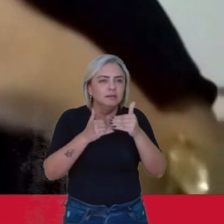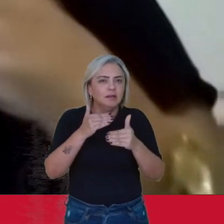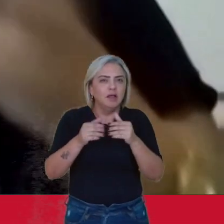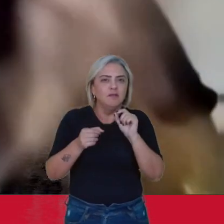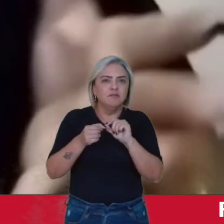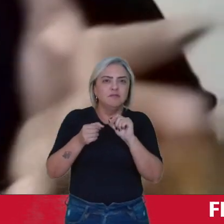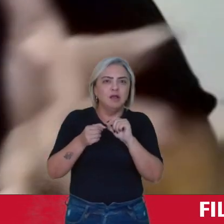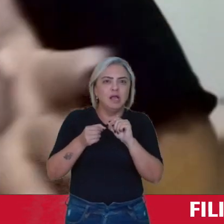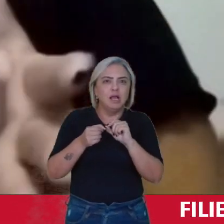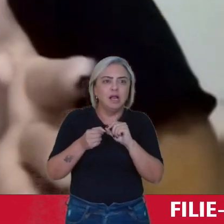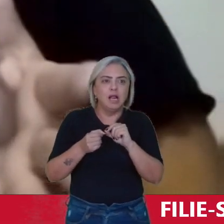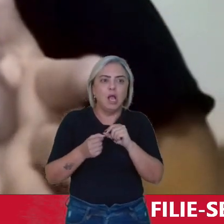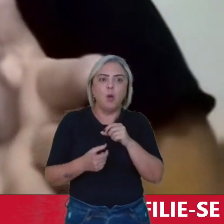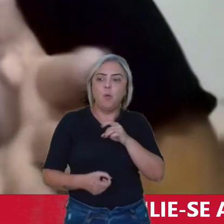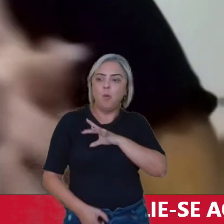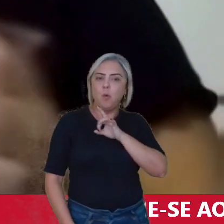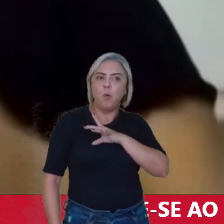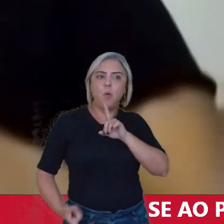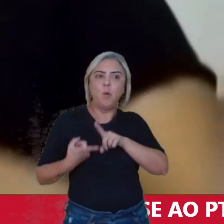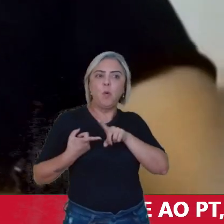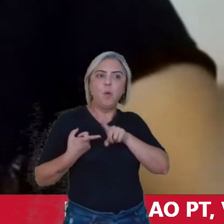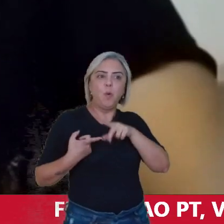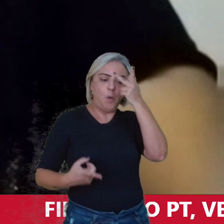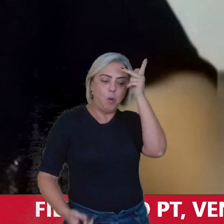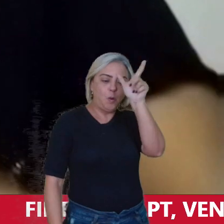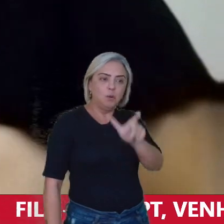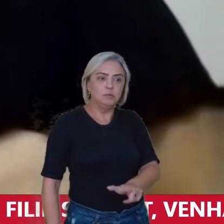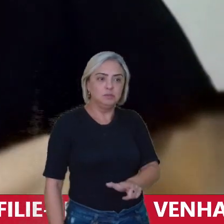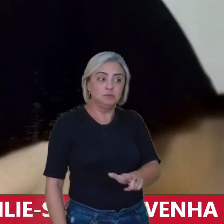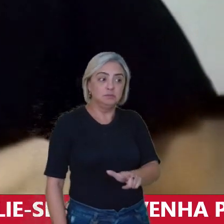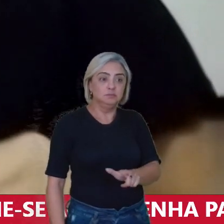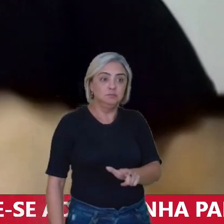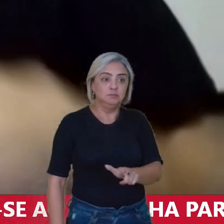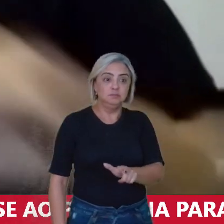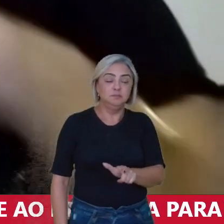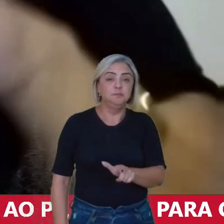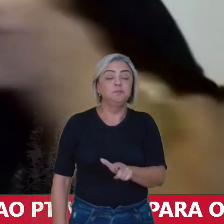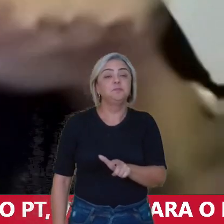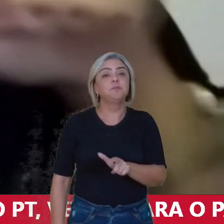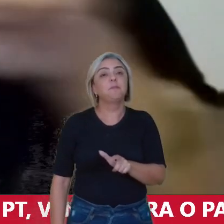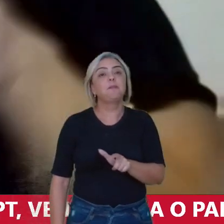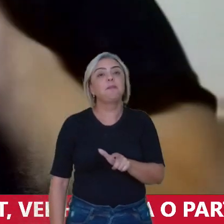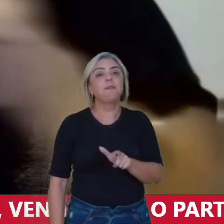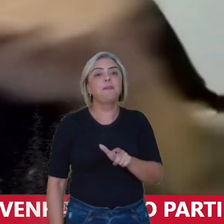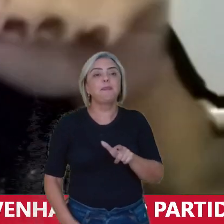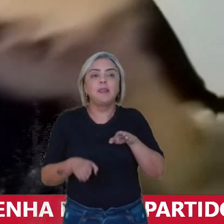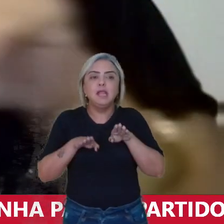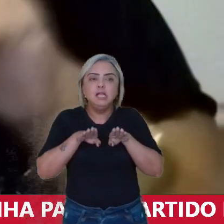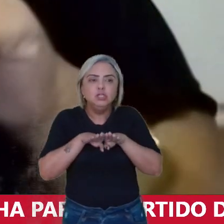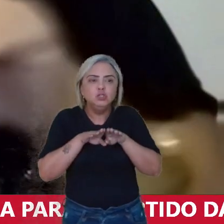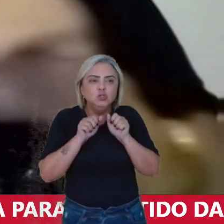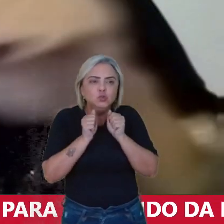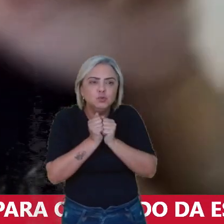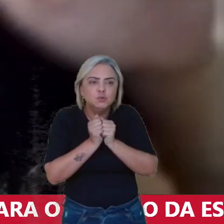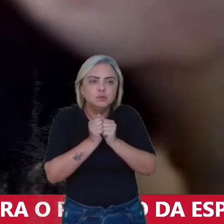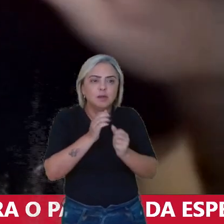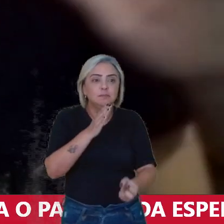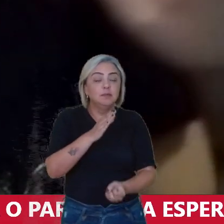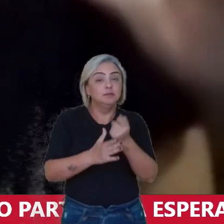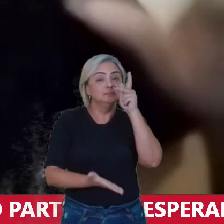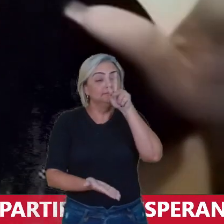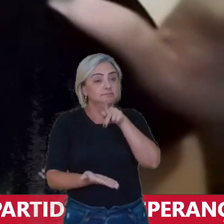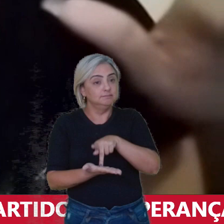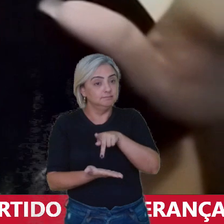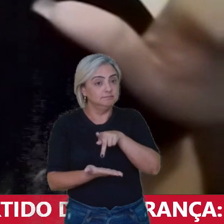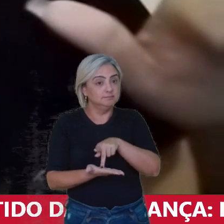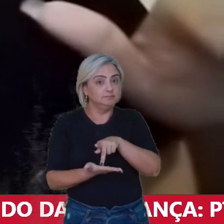faço a coação com o outro, né? E lado a lado com a produção da